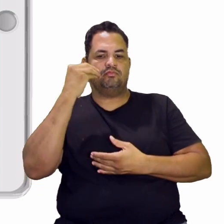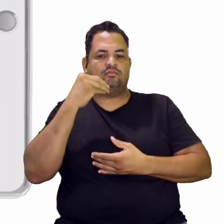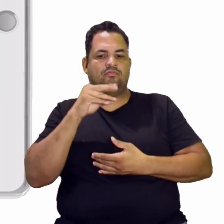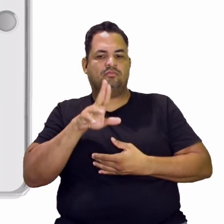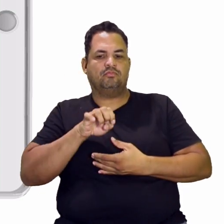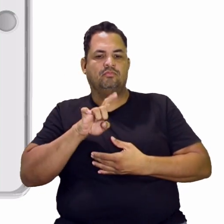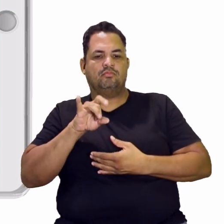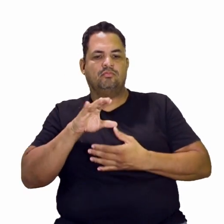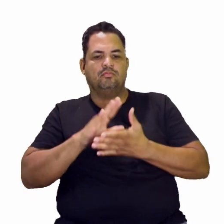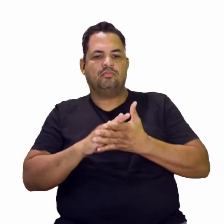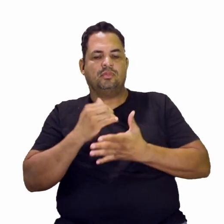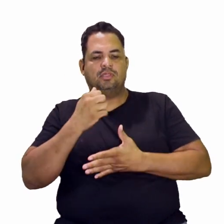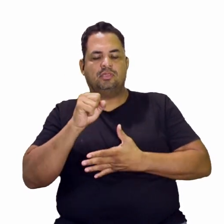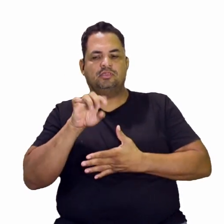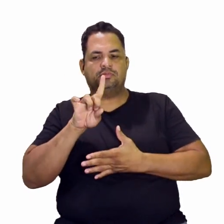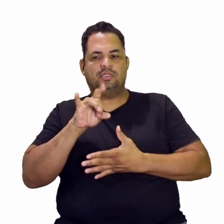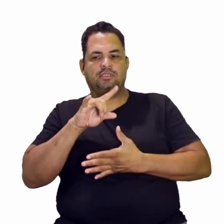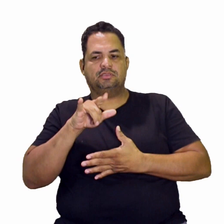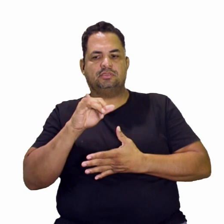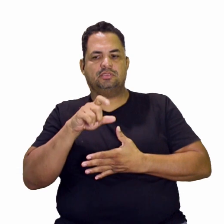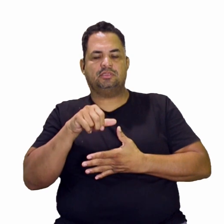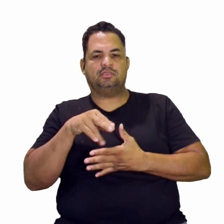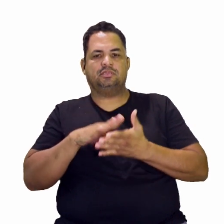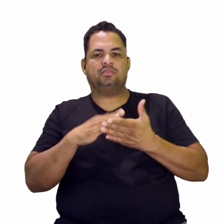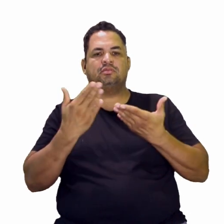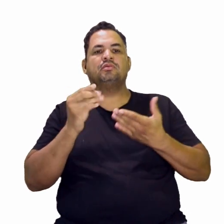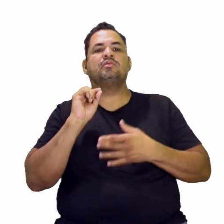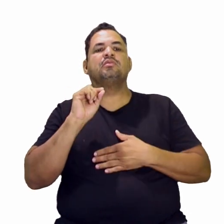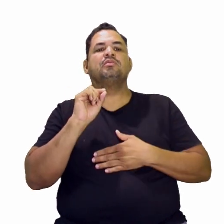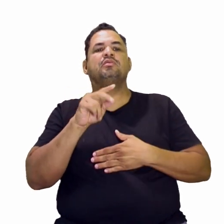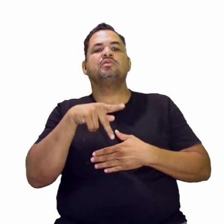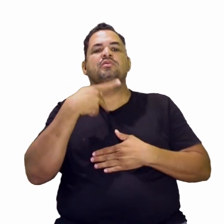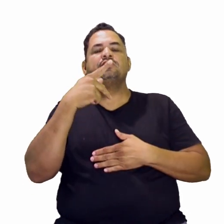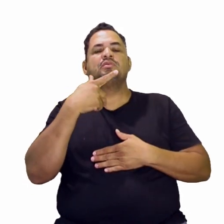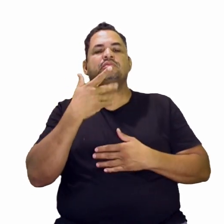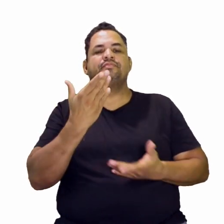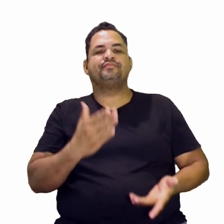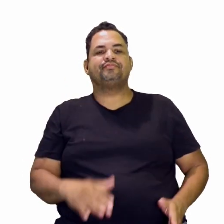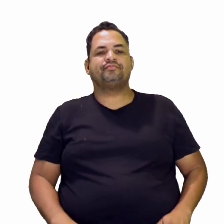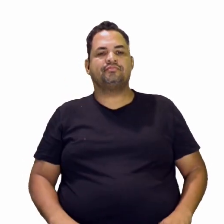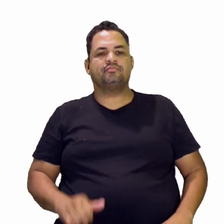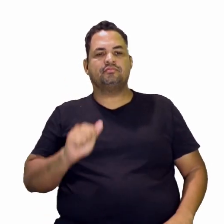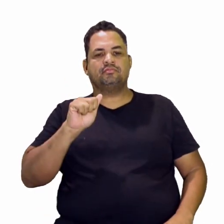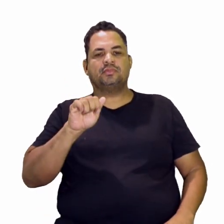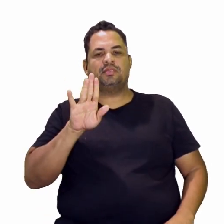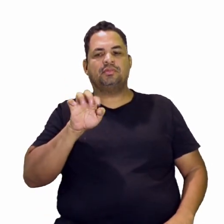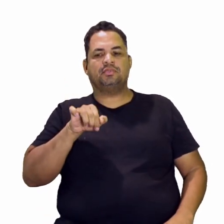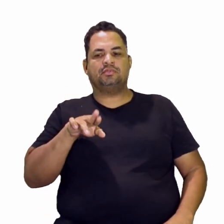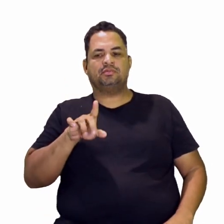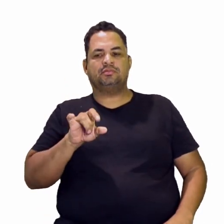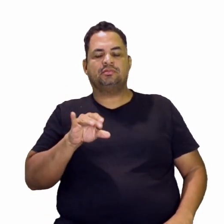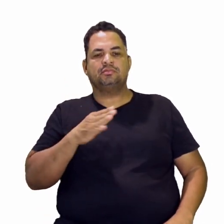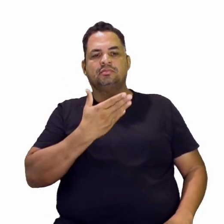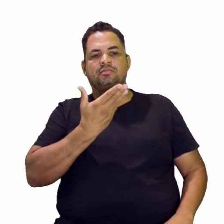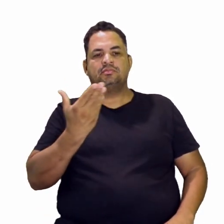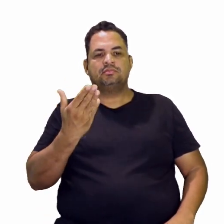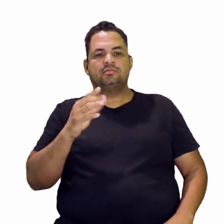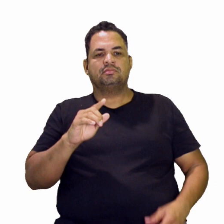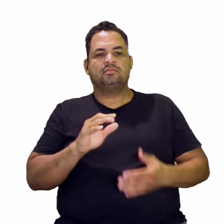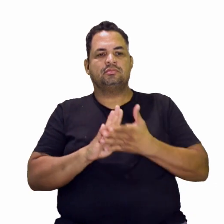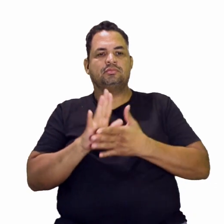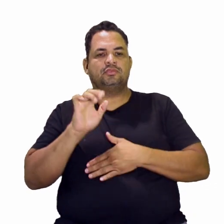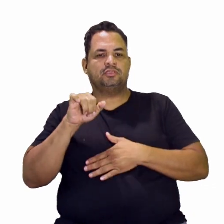Needham e de Spallanzani. Mas o que foi mesmo que nós falamos sobre isso, hein? A biogênese, o que é? É essa chamada